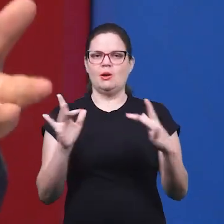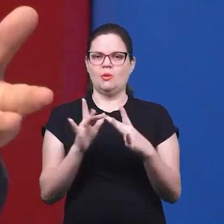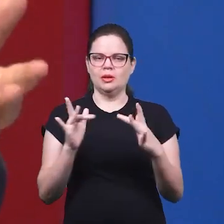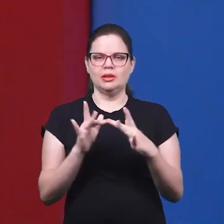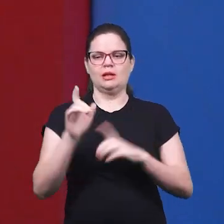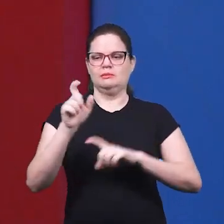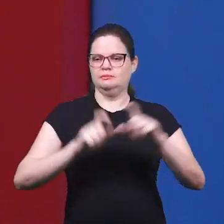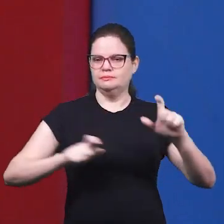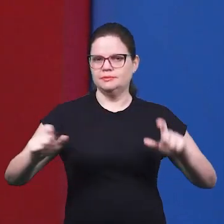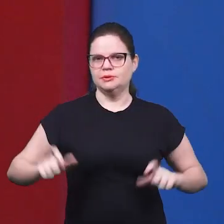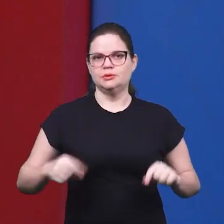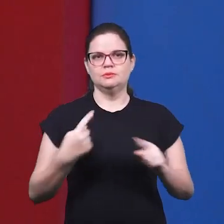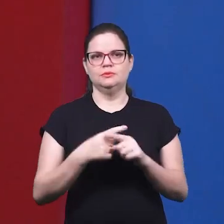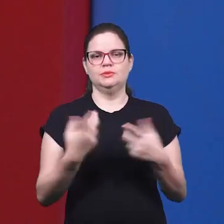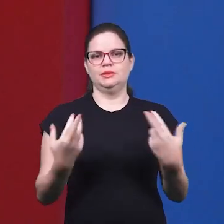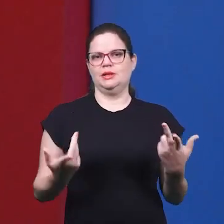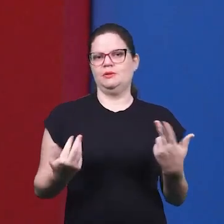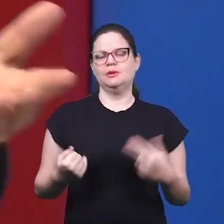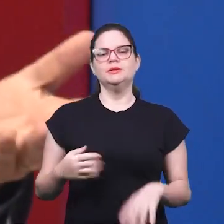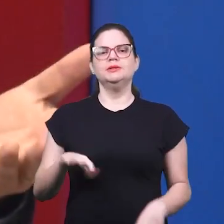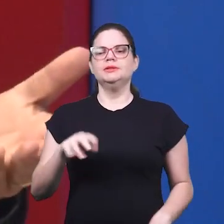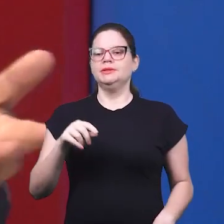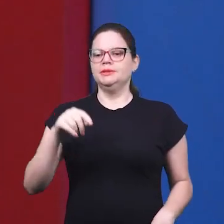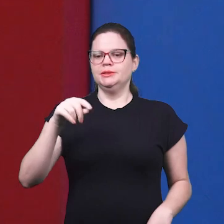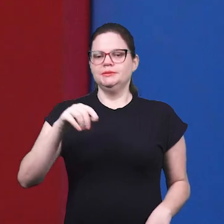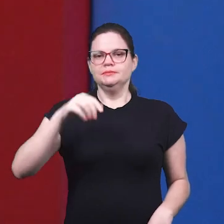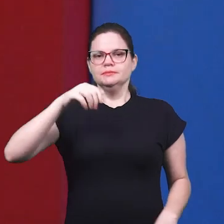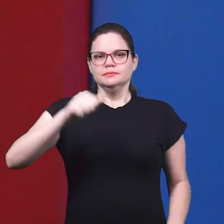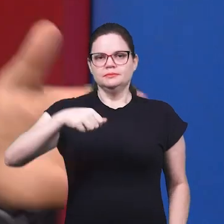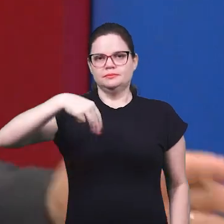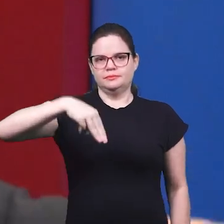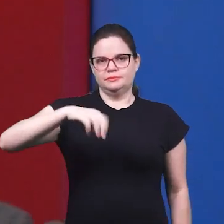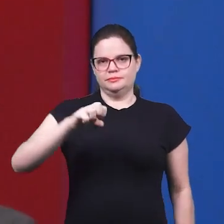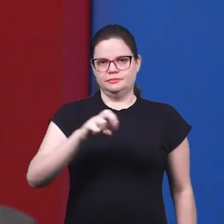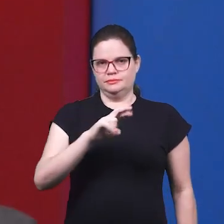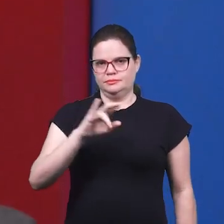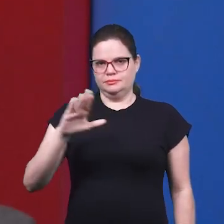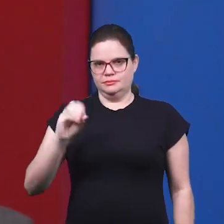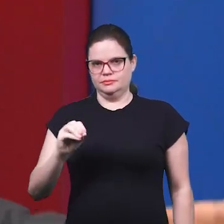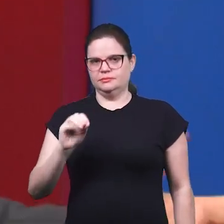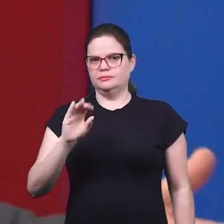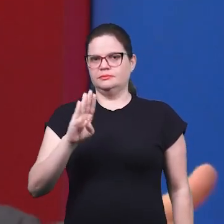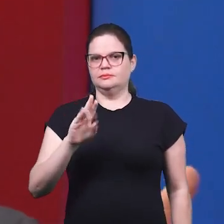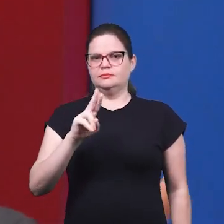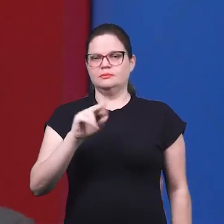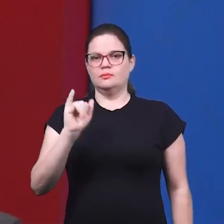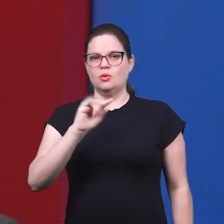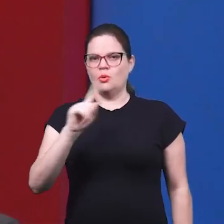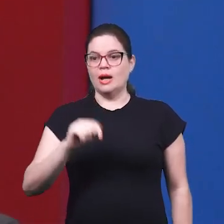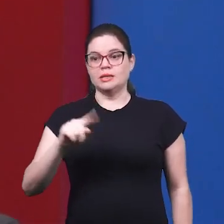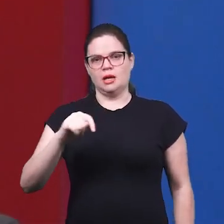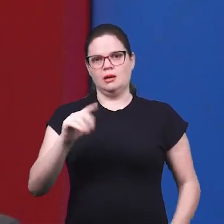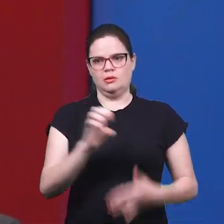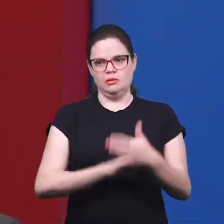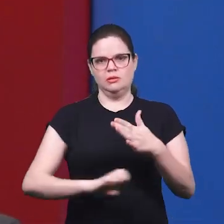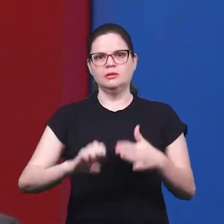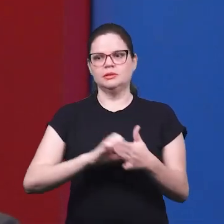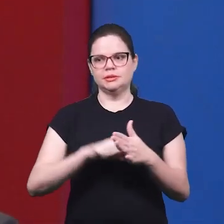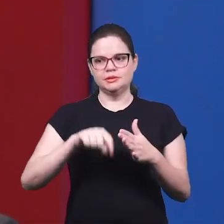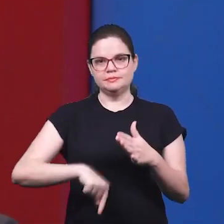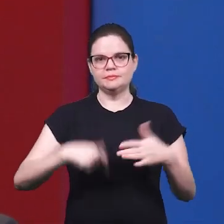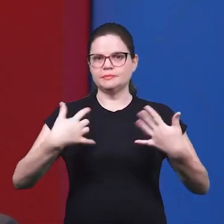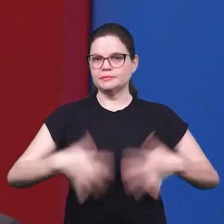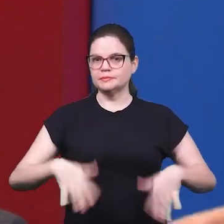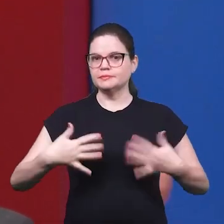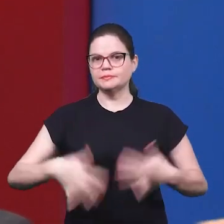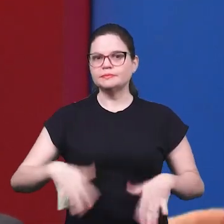O senhor falou aqui, o Américo Boas era meu amigo, é um grande empresário, né? Para você que está fora do Espírito Santo, talvez não saiba, Américo